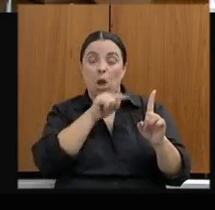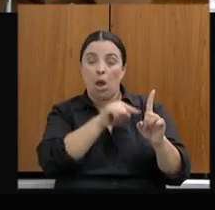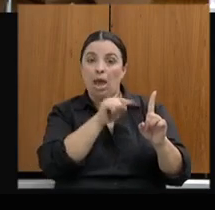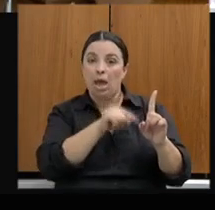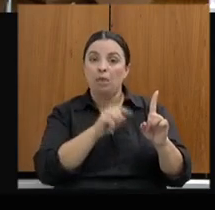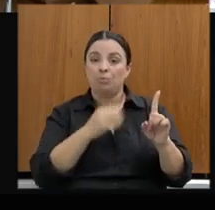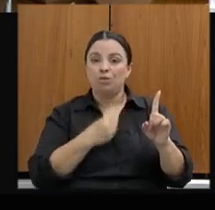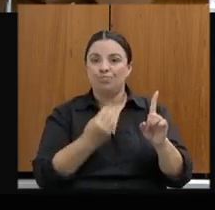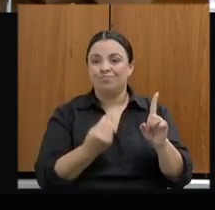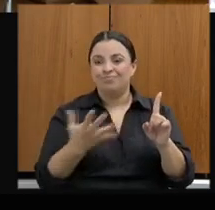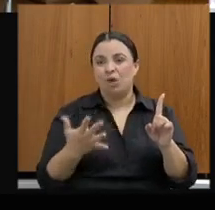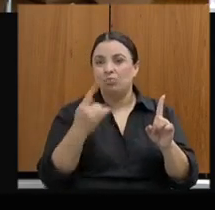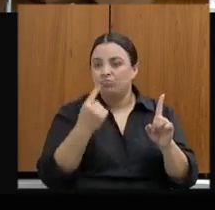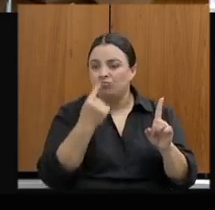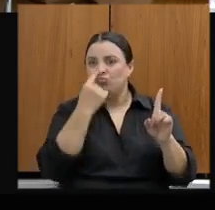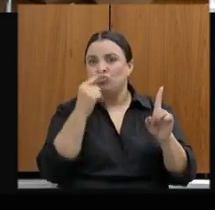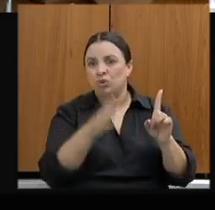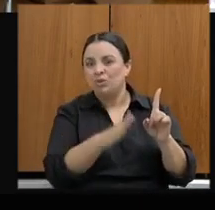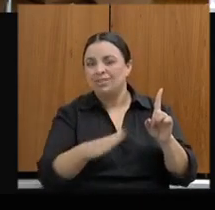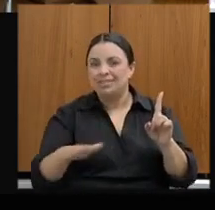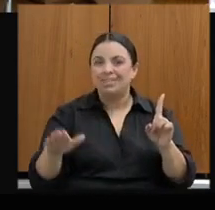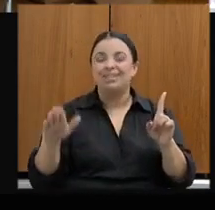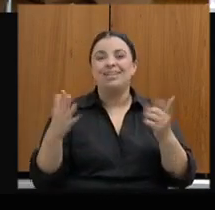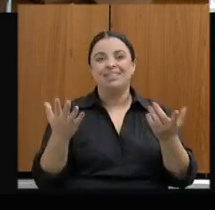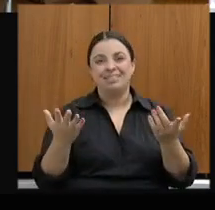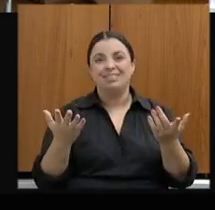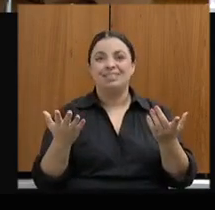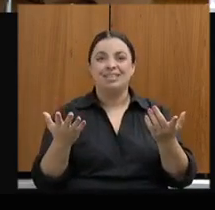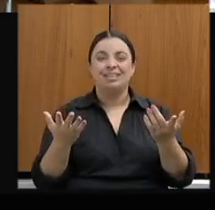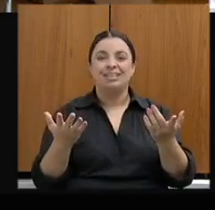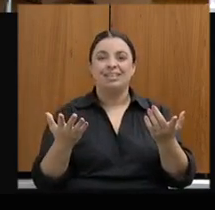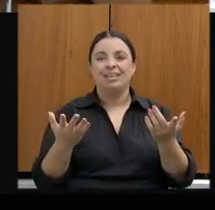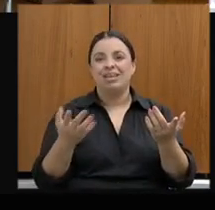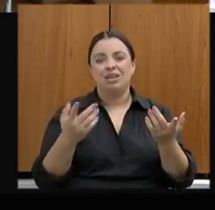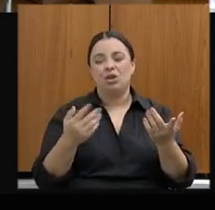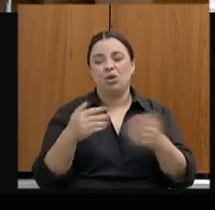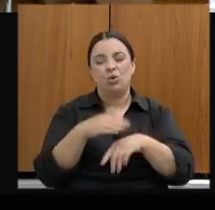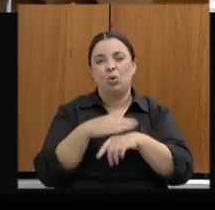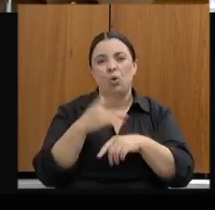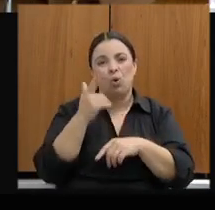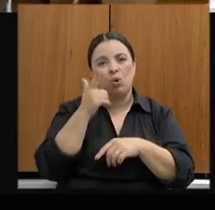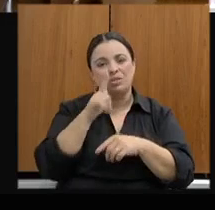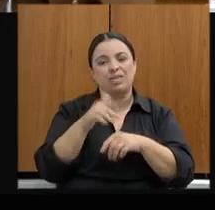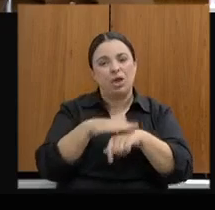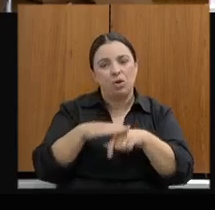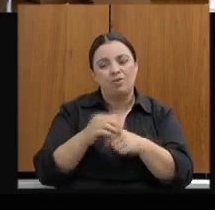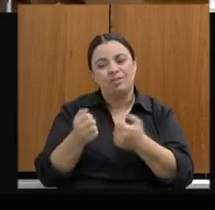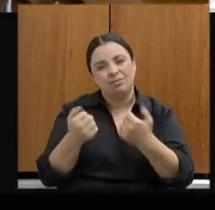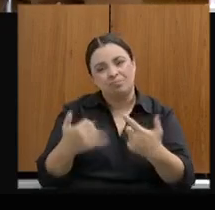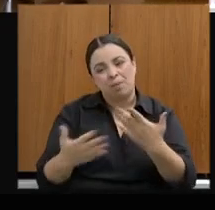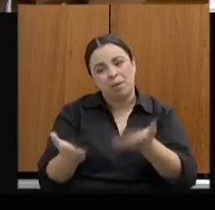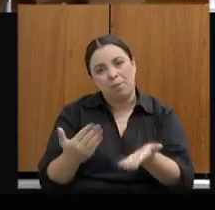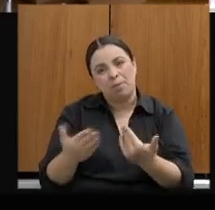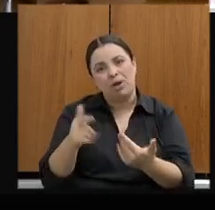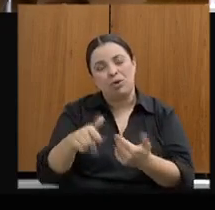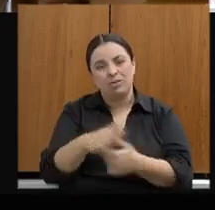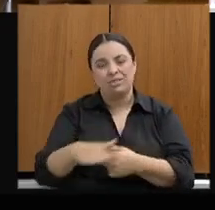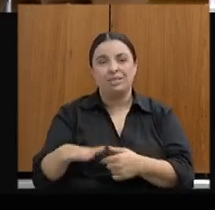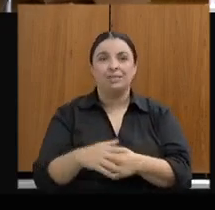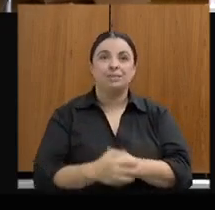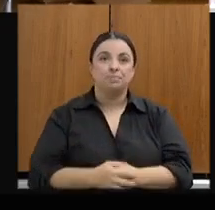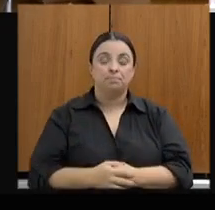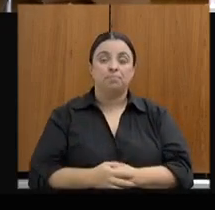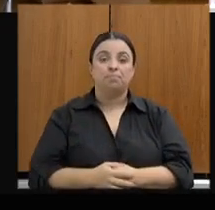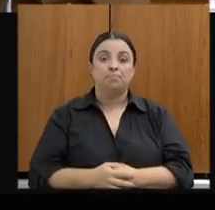uma simpatia e falar com as crianças dessa de tenra idade ainda é agora chegando as